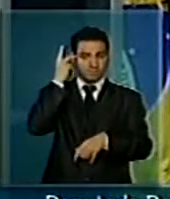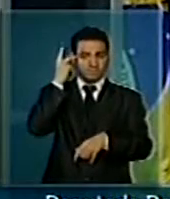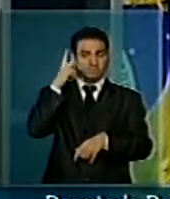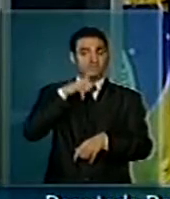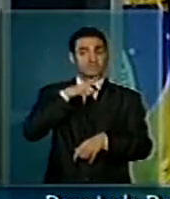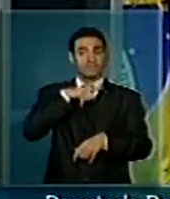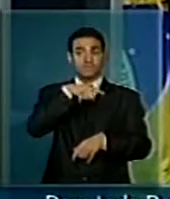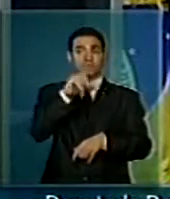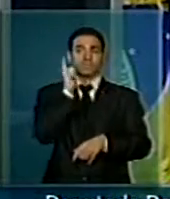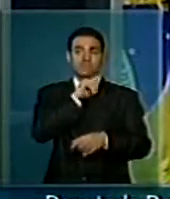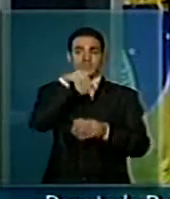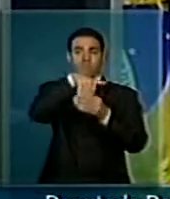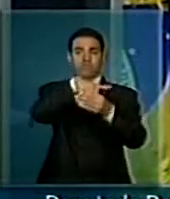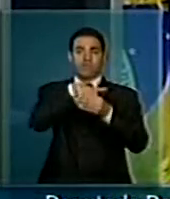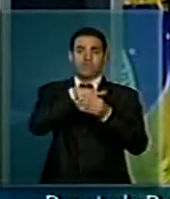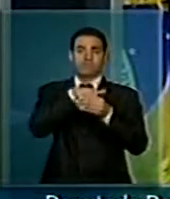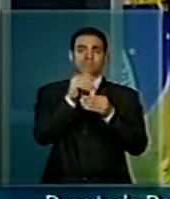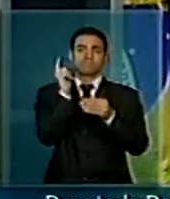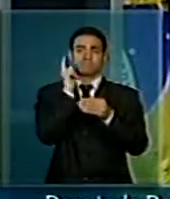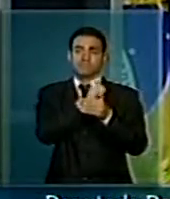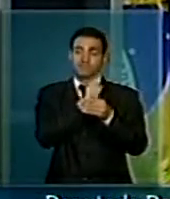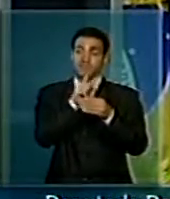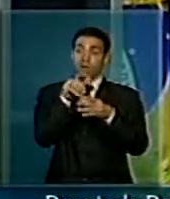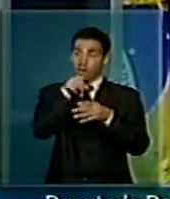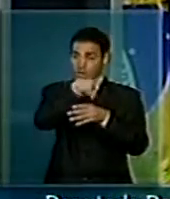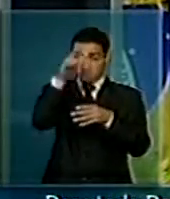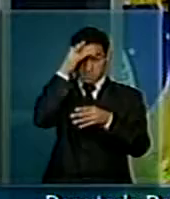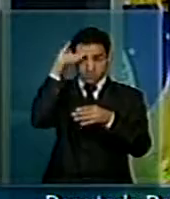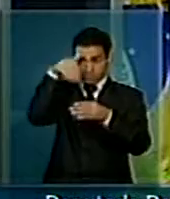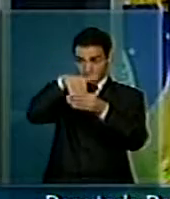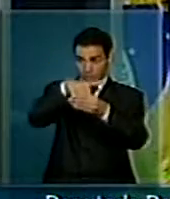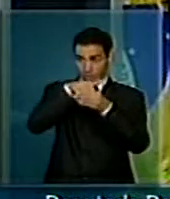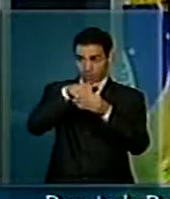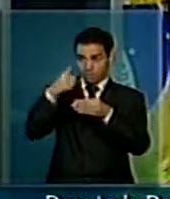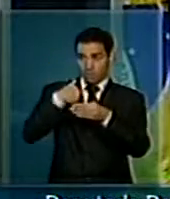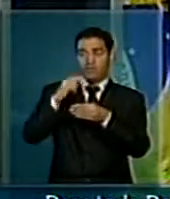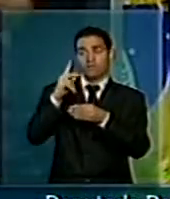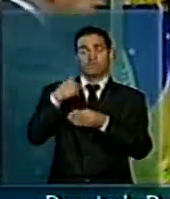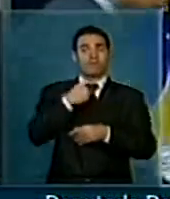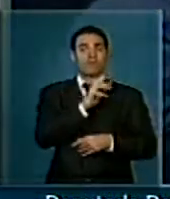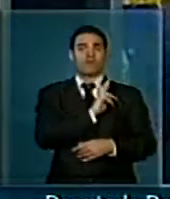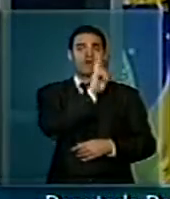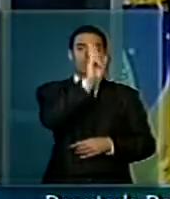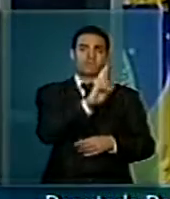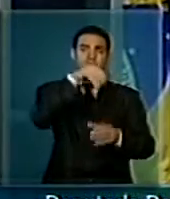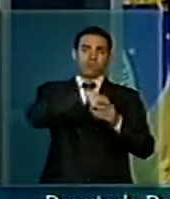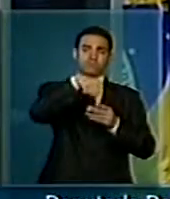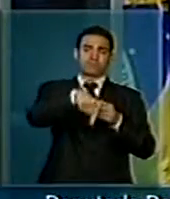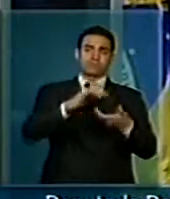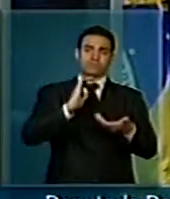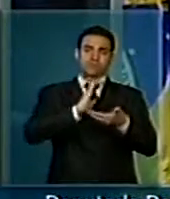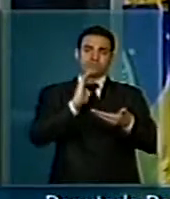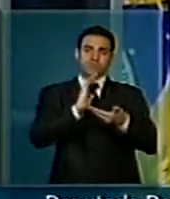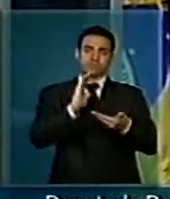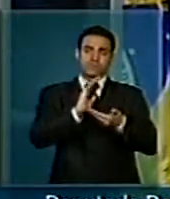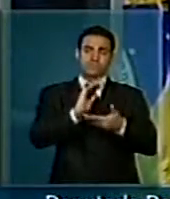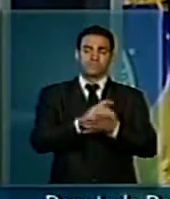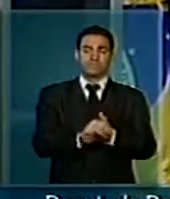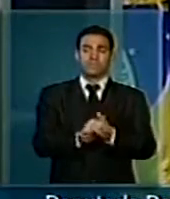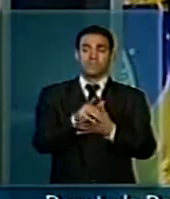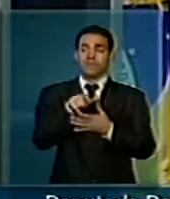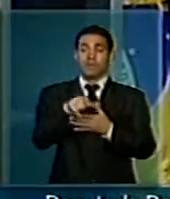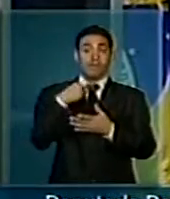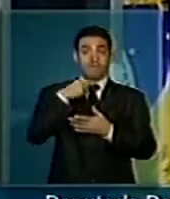do voto obtivemos a procuração para representar o estado na Câmara Federal. Essa ação